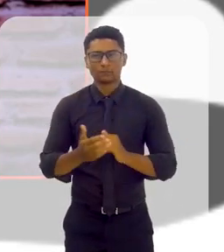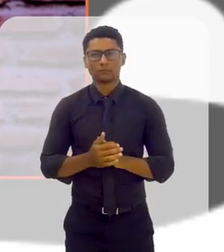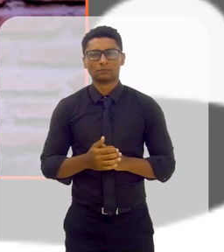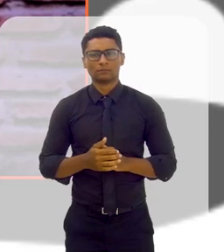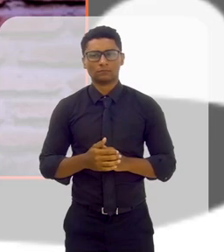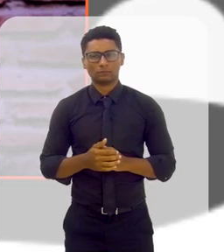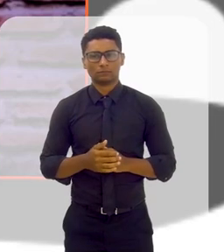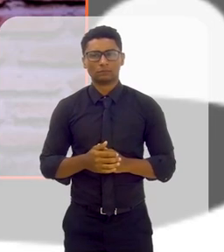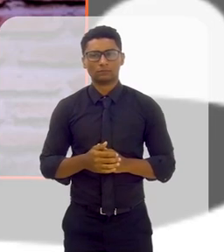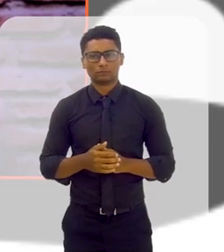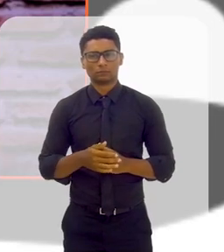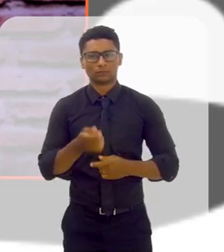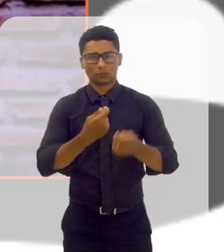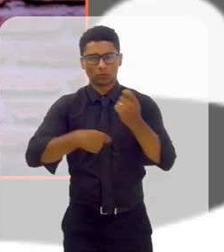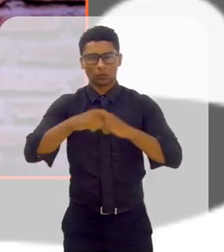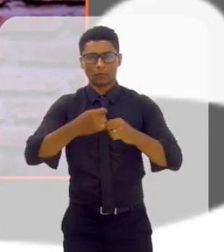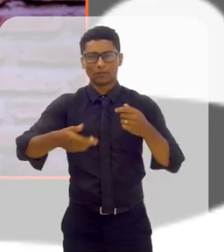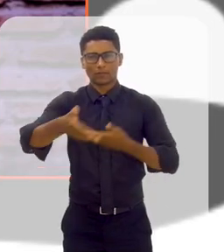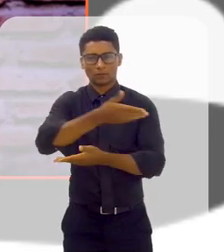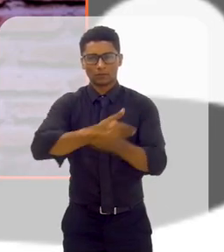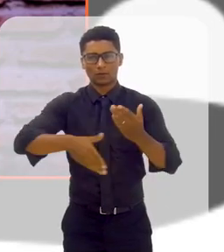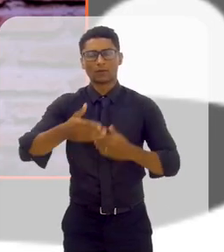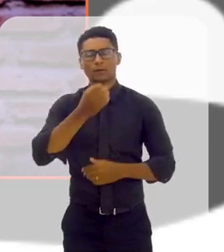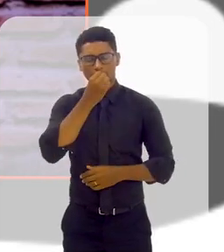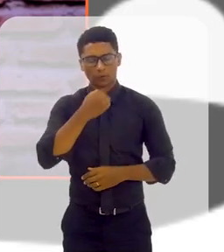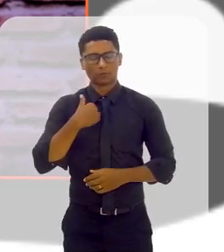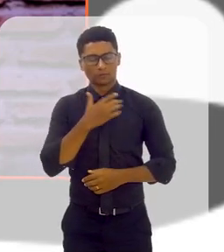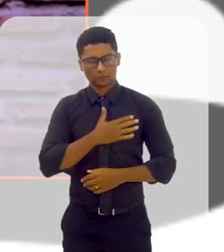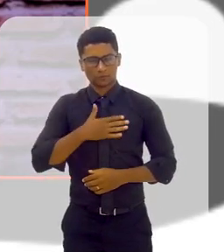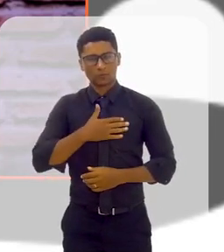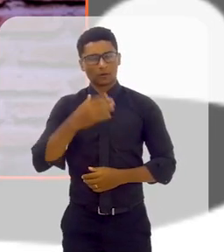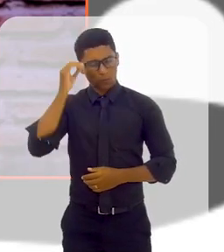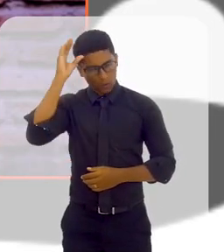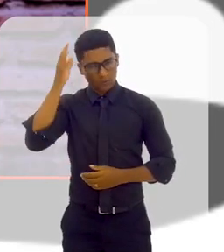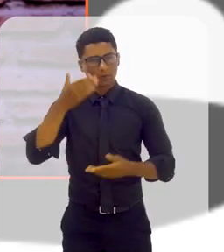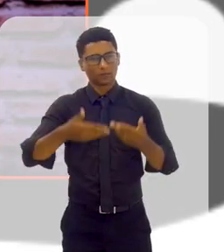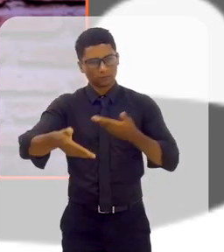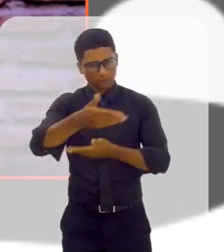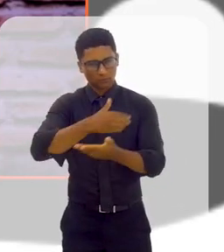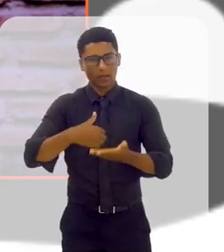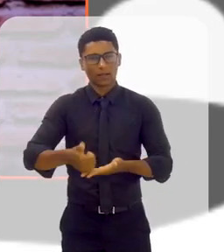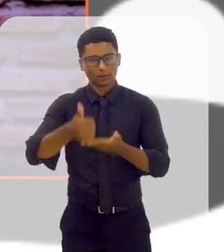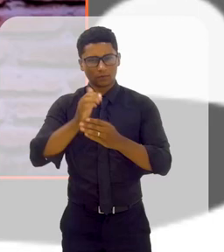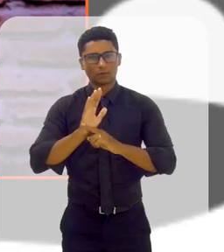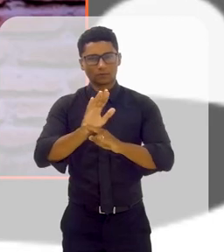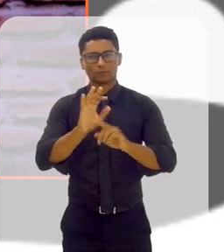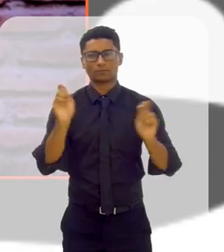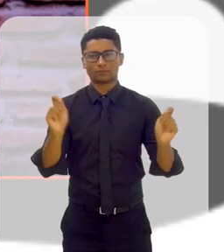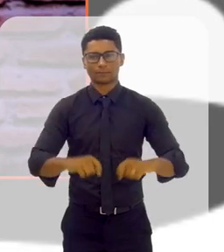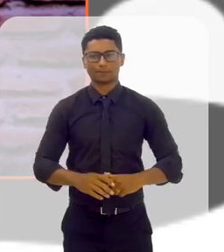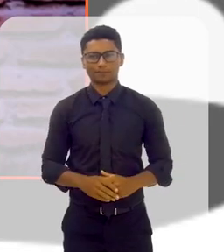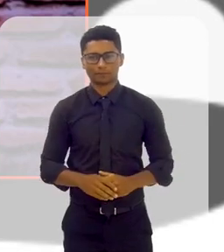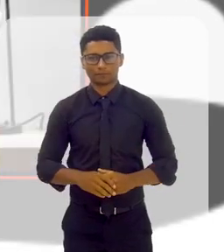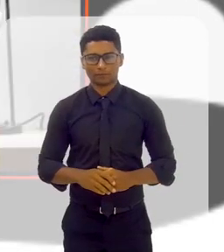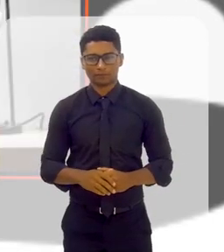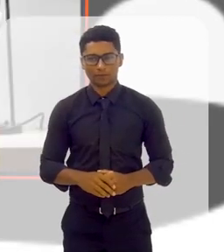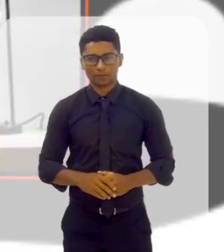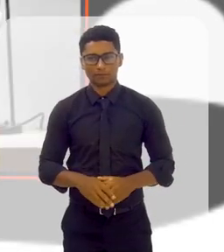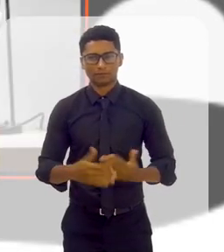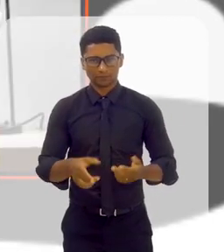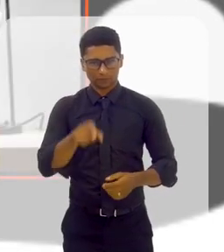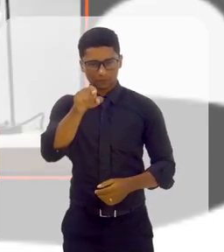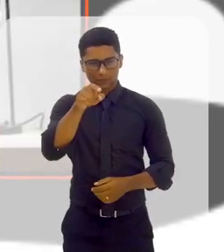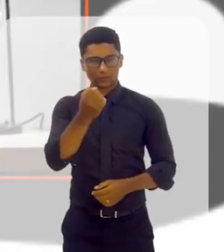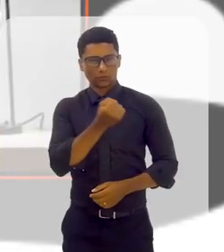mais sobre isso todo no conceito da economia circular será um prazer compartilhar conhecimento e assessorar no que for possível então você